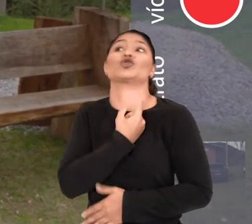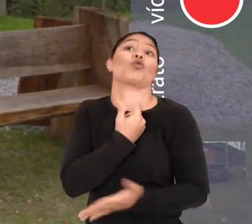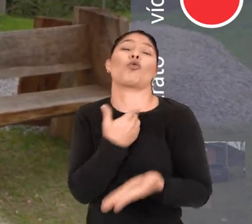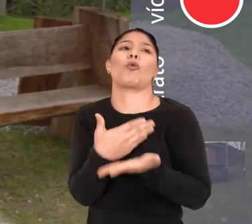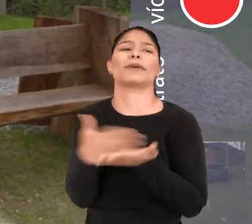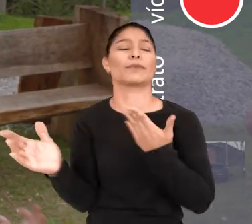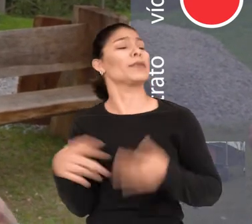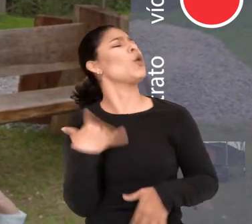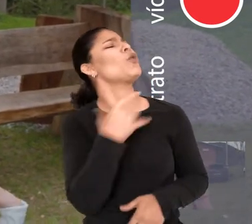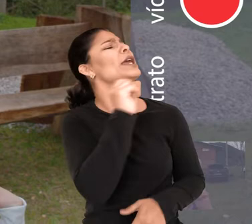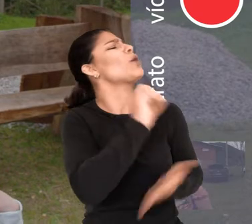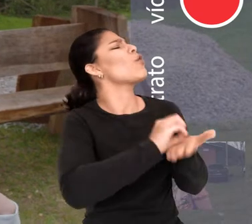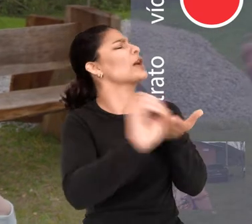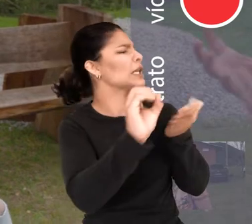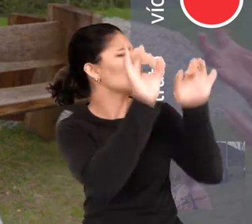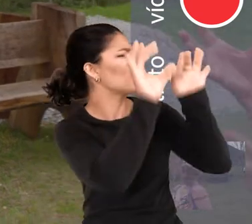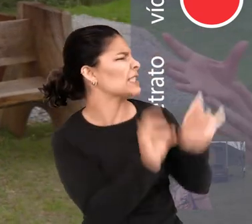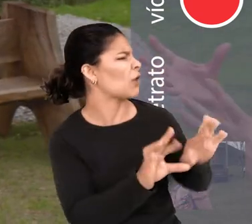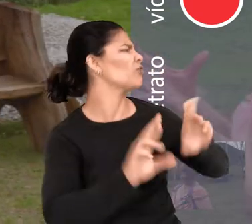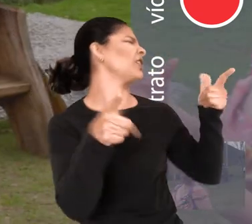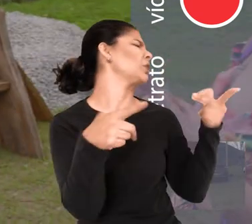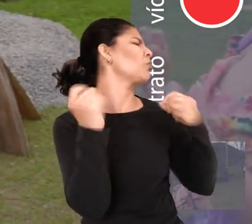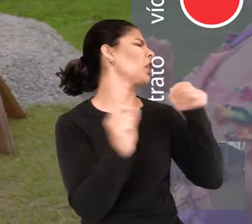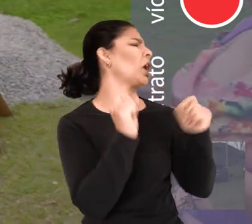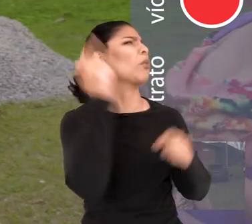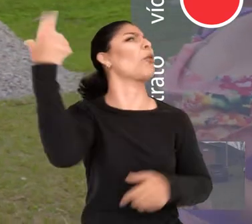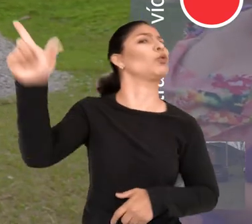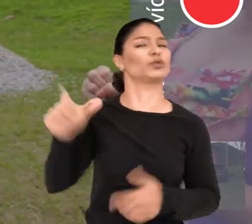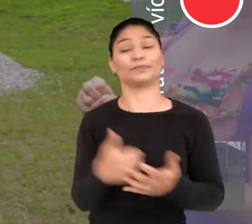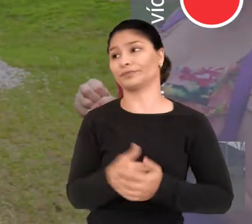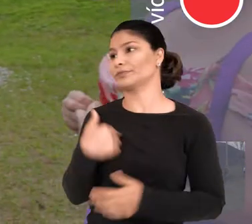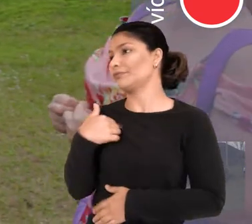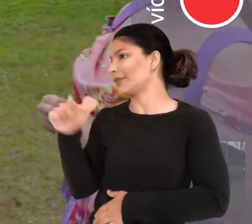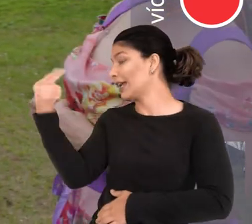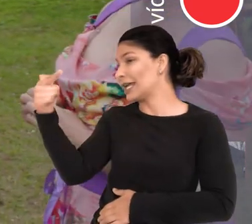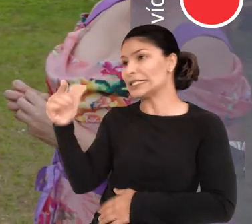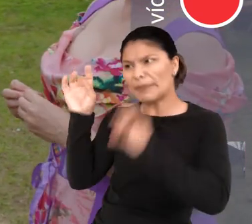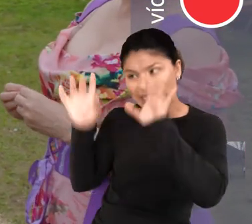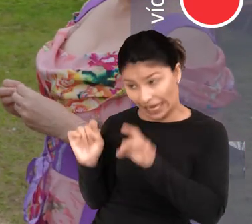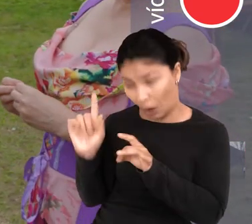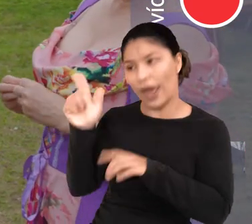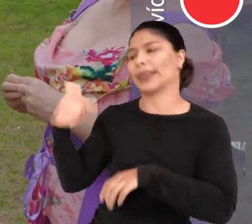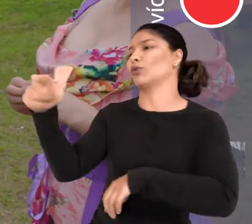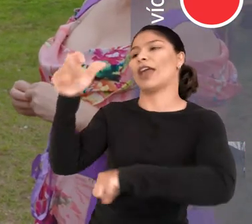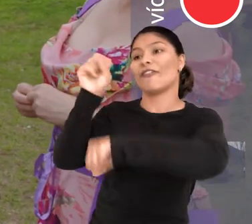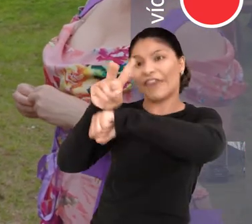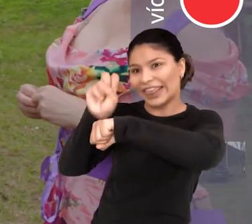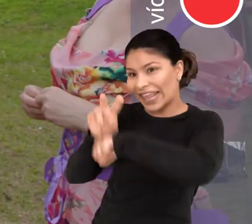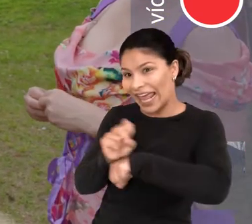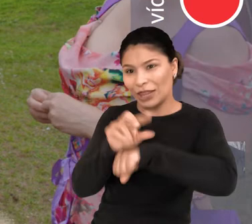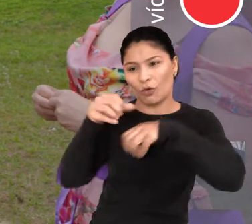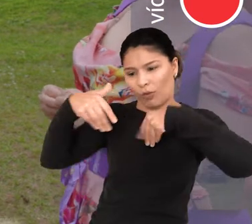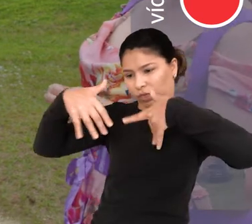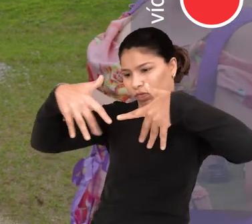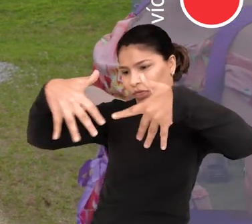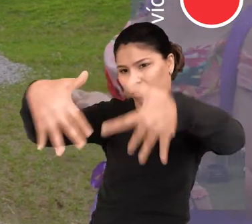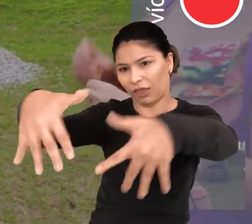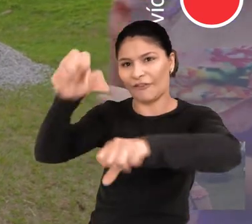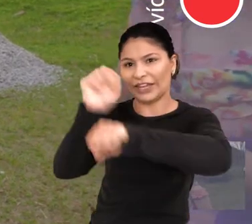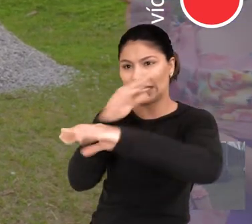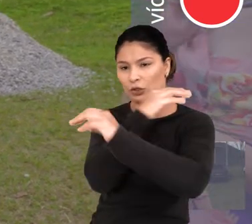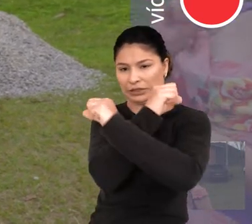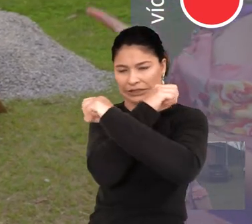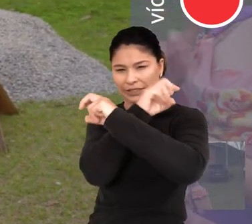E o orgânico? O que que tem O orgânico de especial? O orgânico de especial Ele não tem veneno O